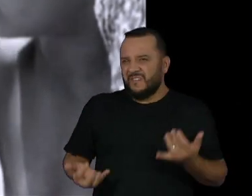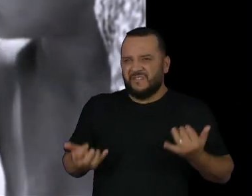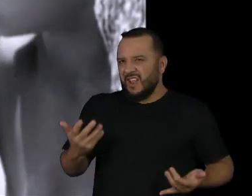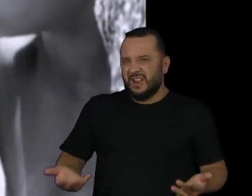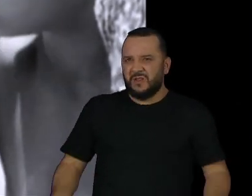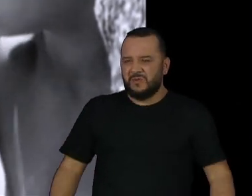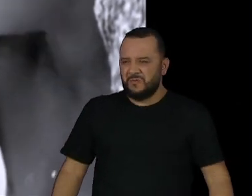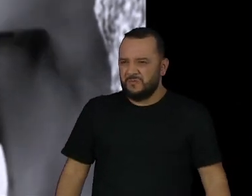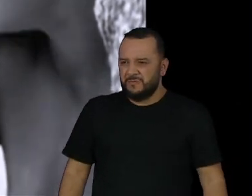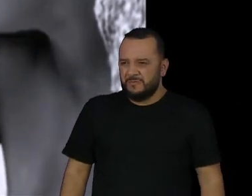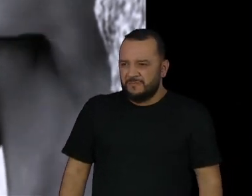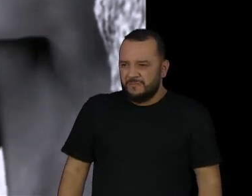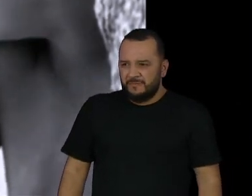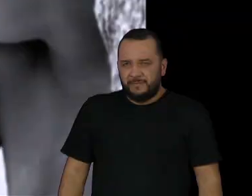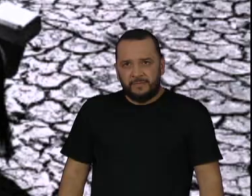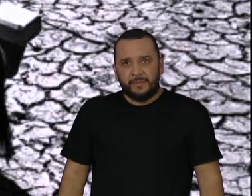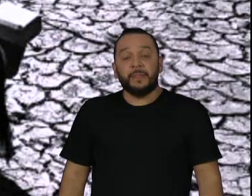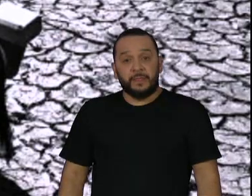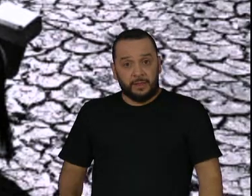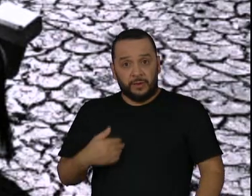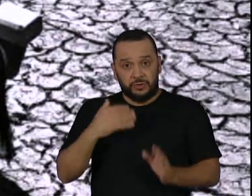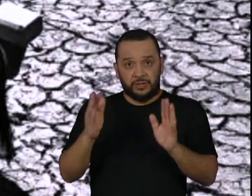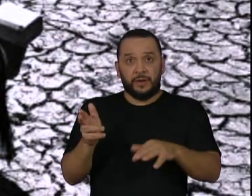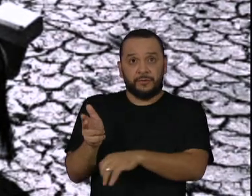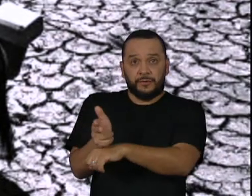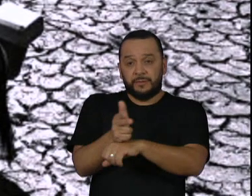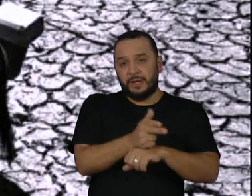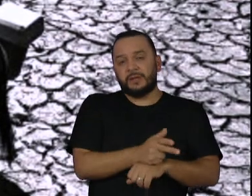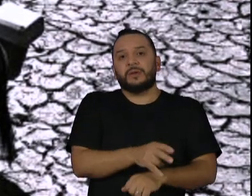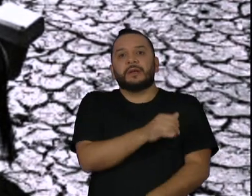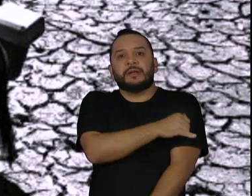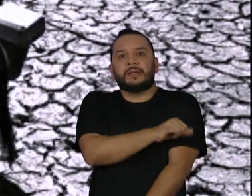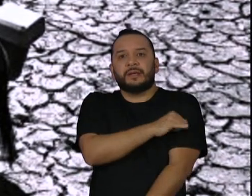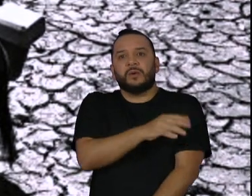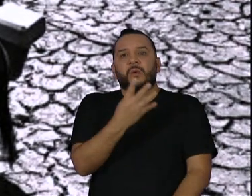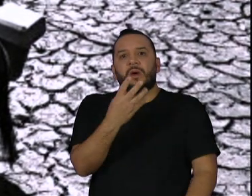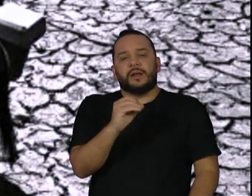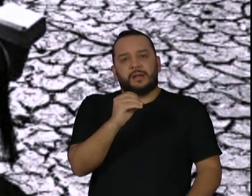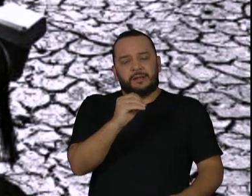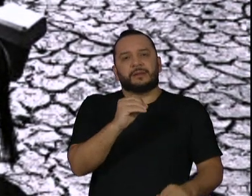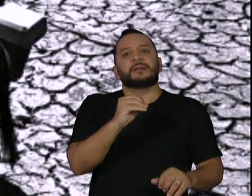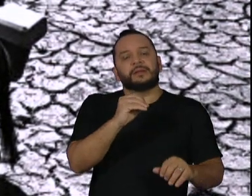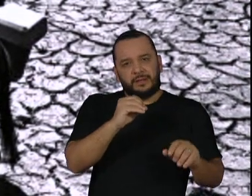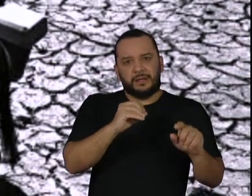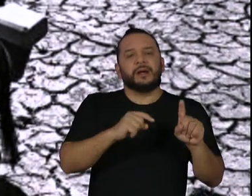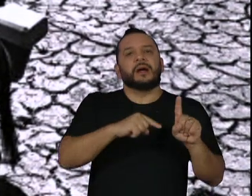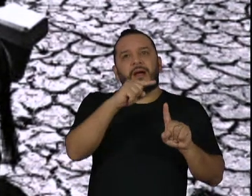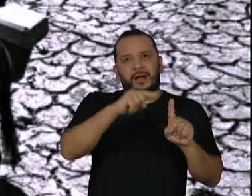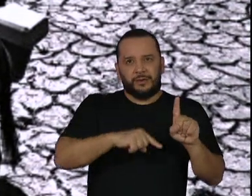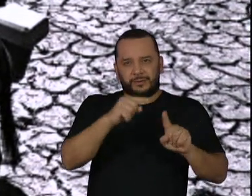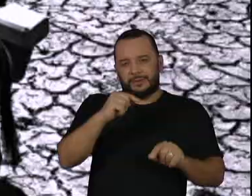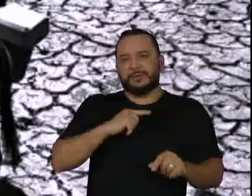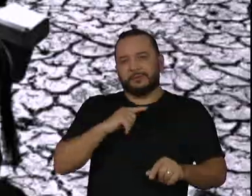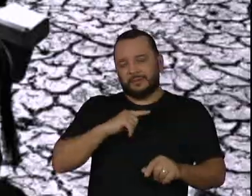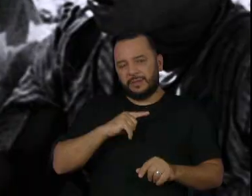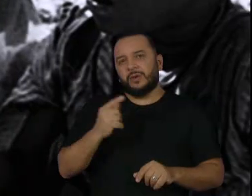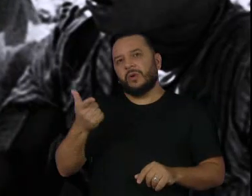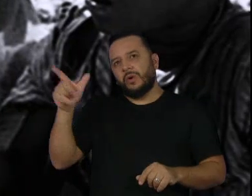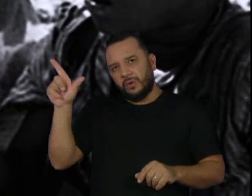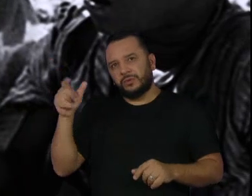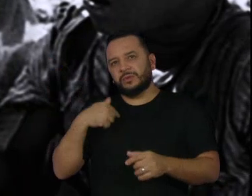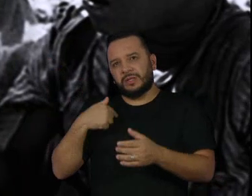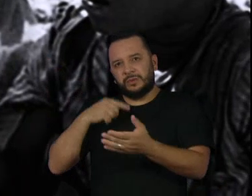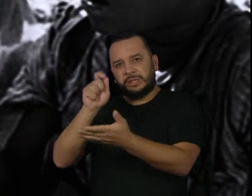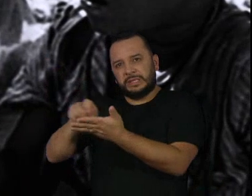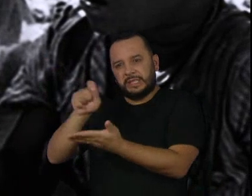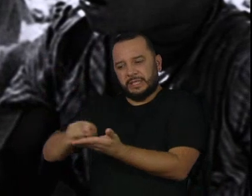Inferno. Inferno. Eu já tinha feito o Rio 40 Graus e o Rio Zona Norte. E tentei escrever argumentos, escrevi alguns até.